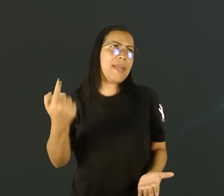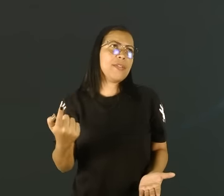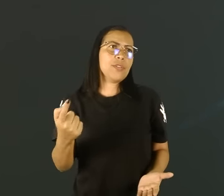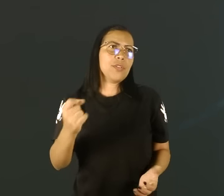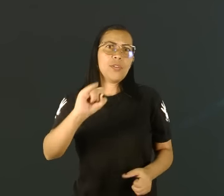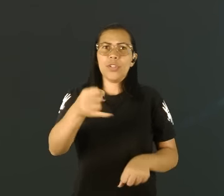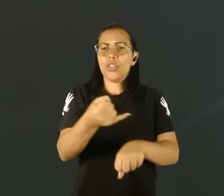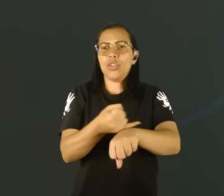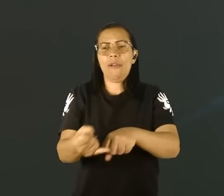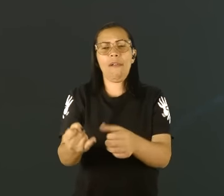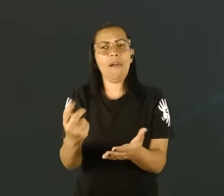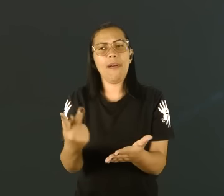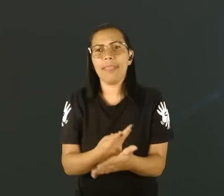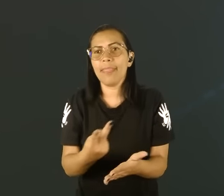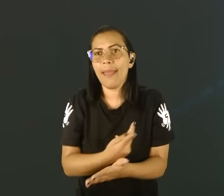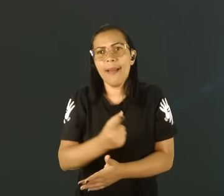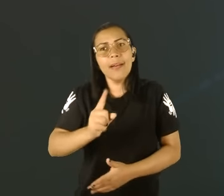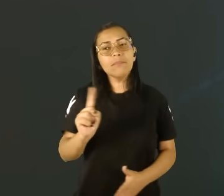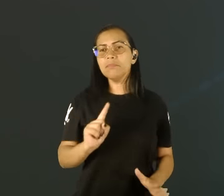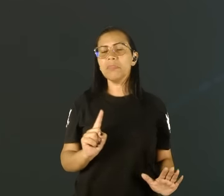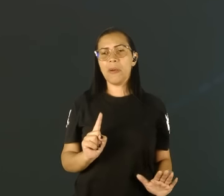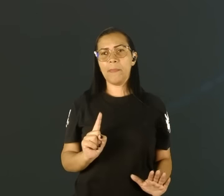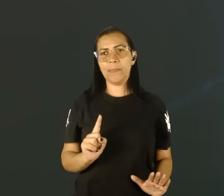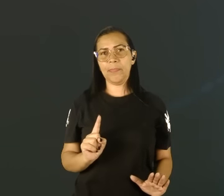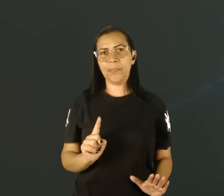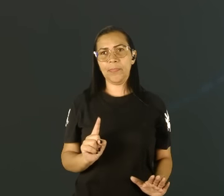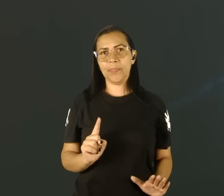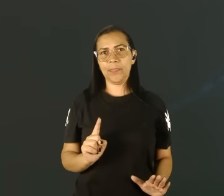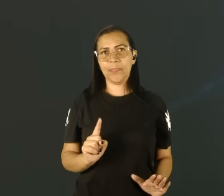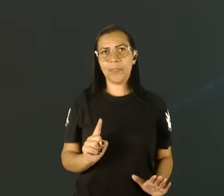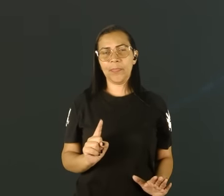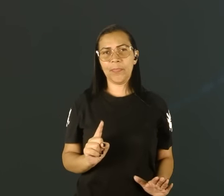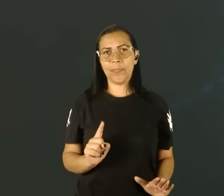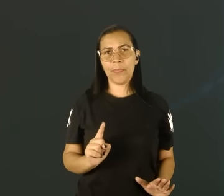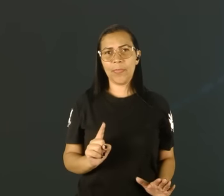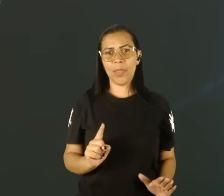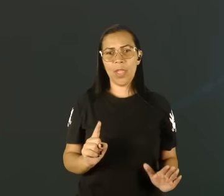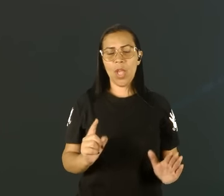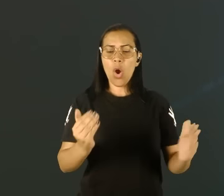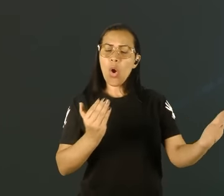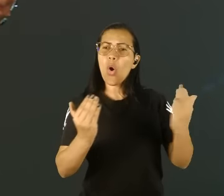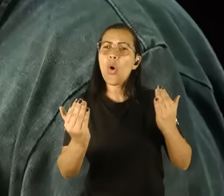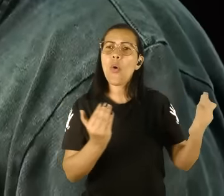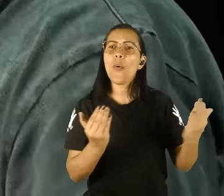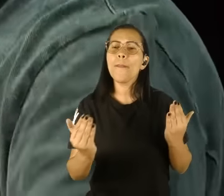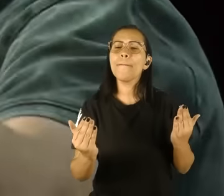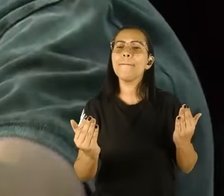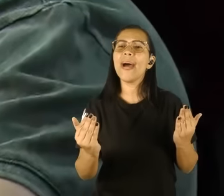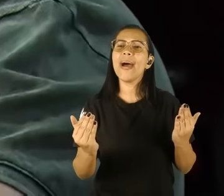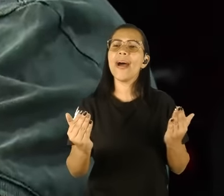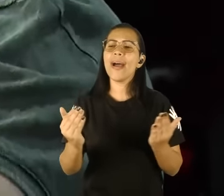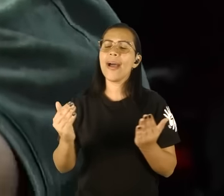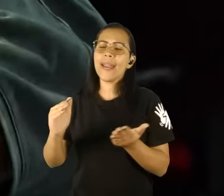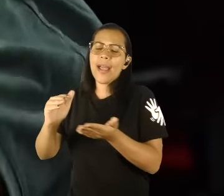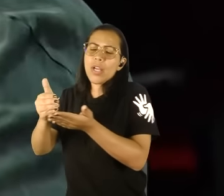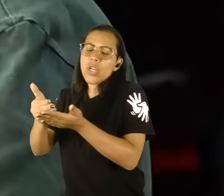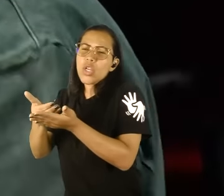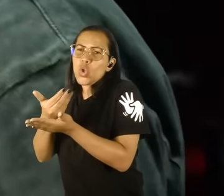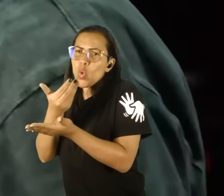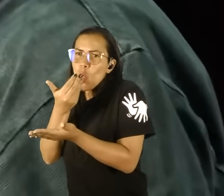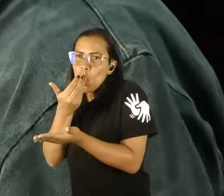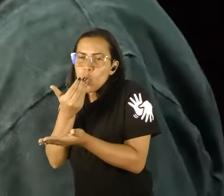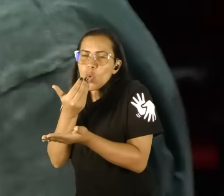rolimã, porque é essa a ideia, uma bênção da primogenitura, a bênção de ser o